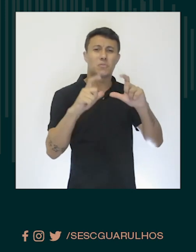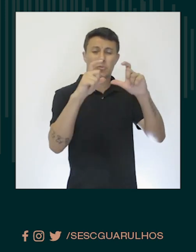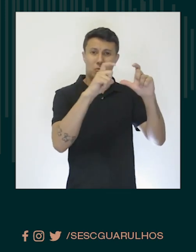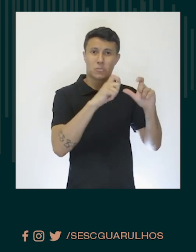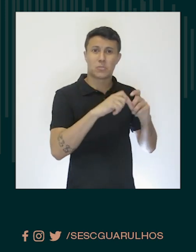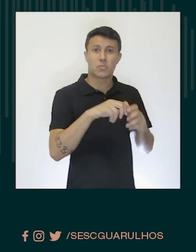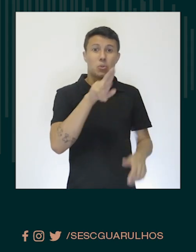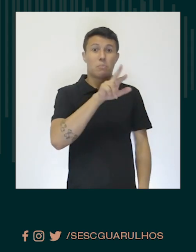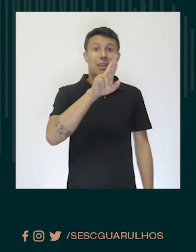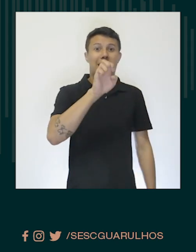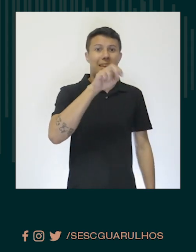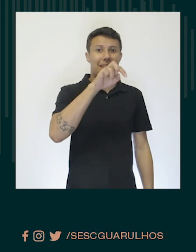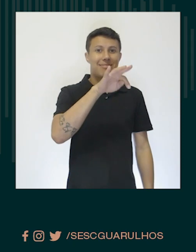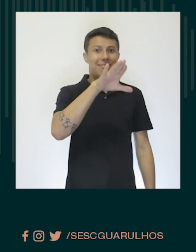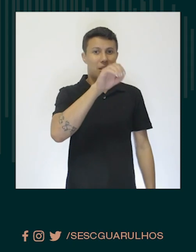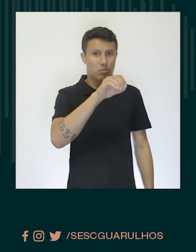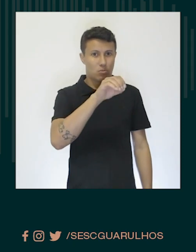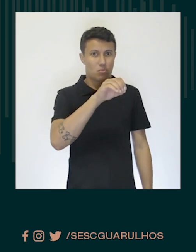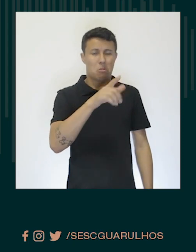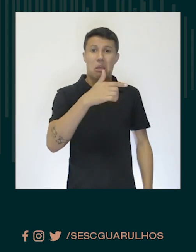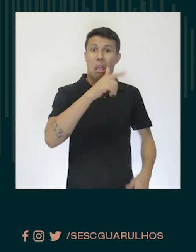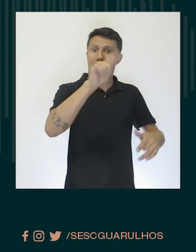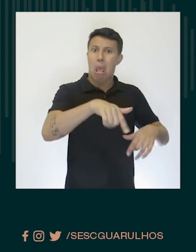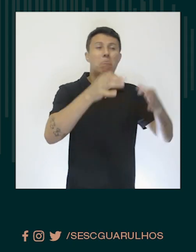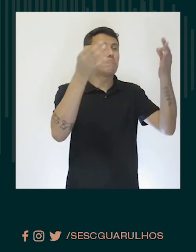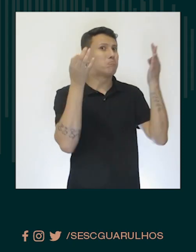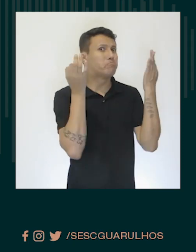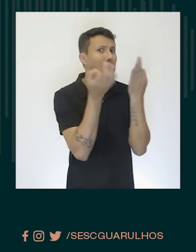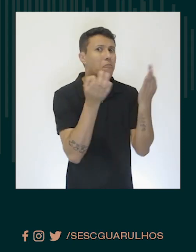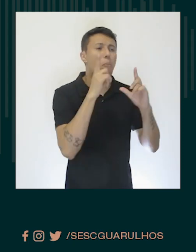dele é Renato Viani. O cara é monstro. E